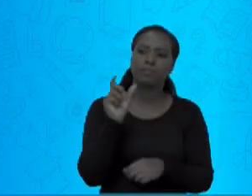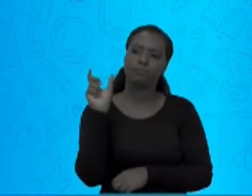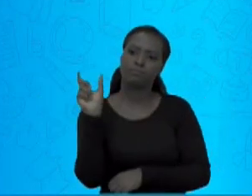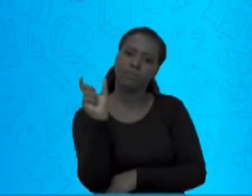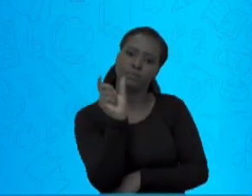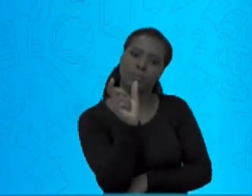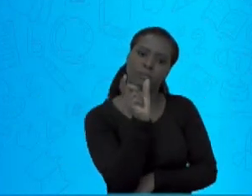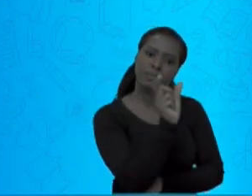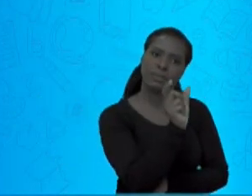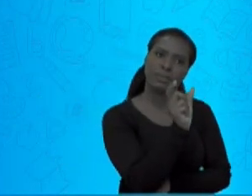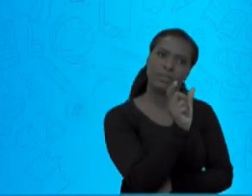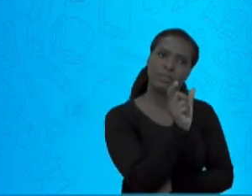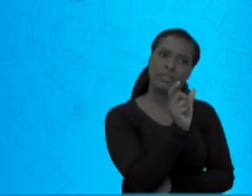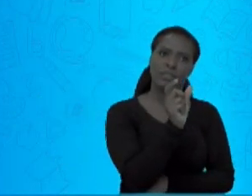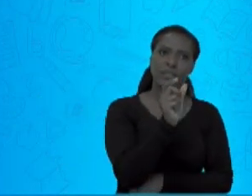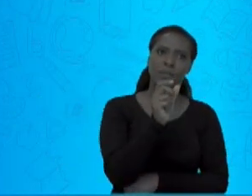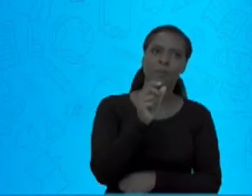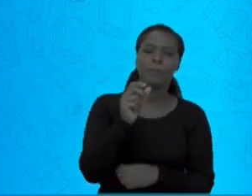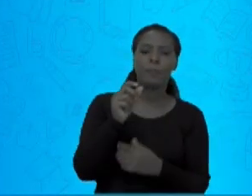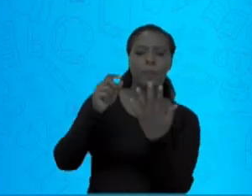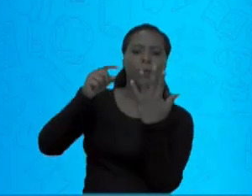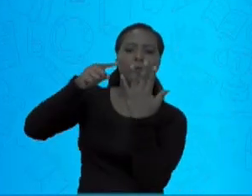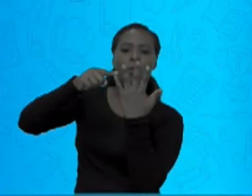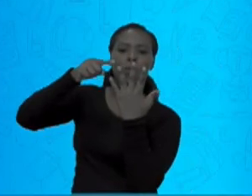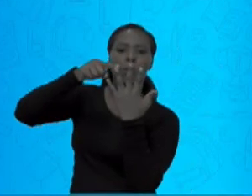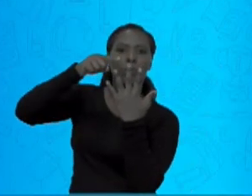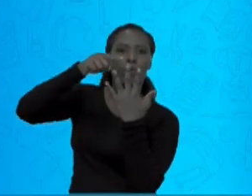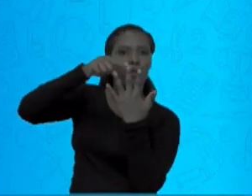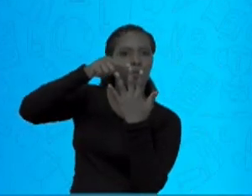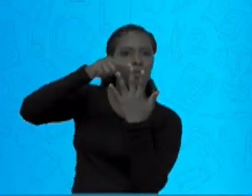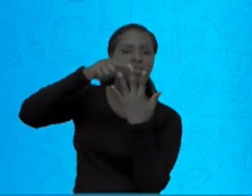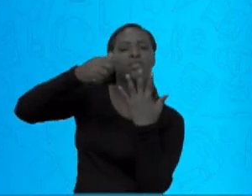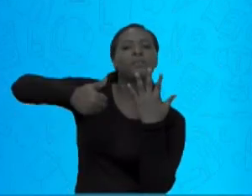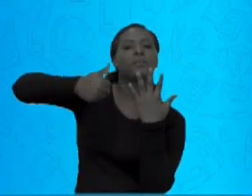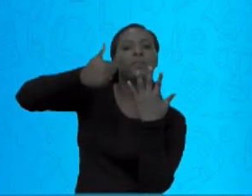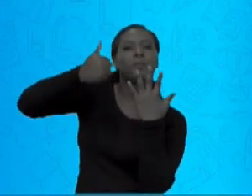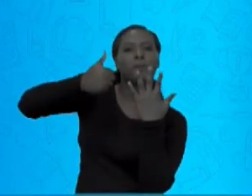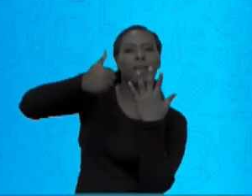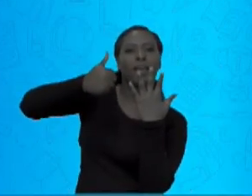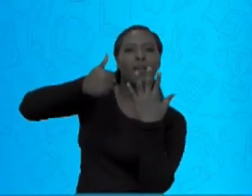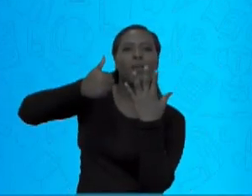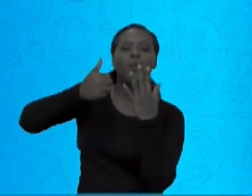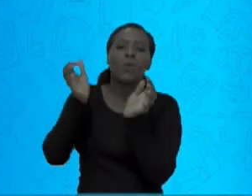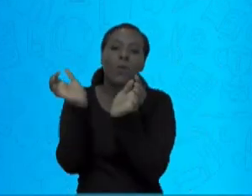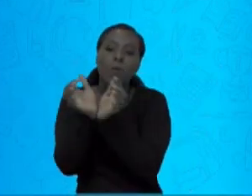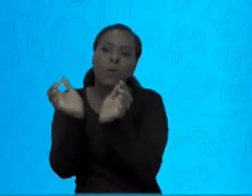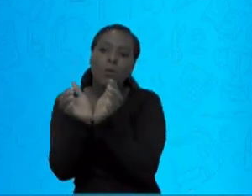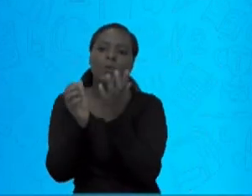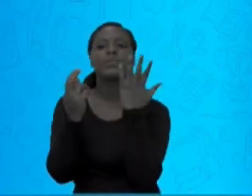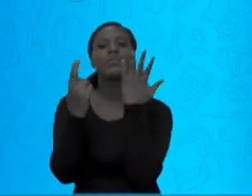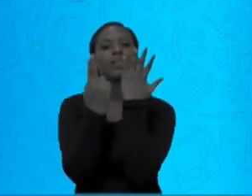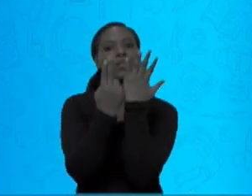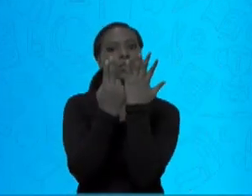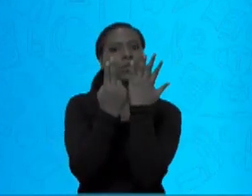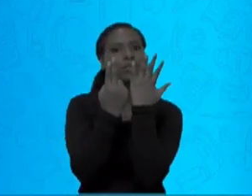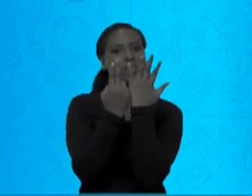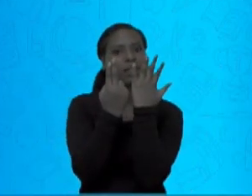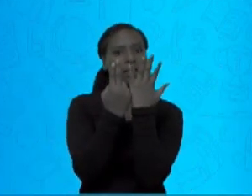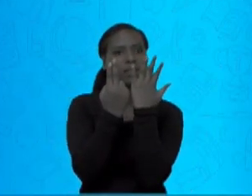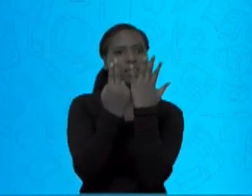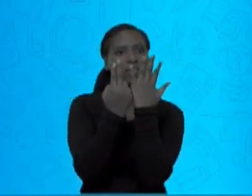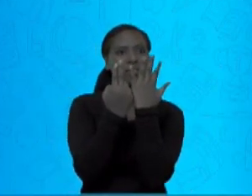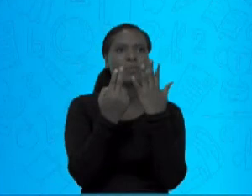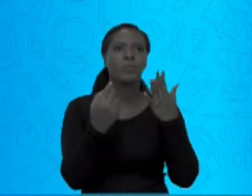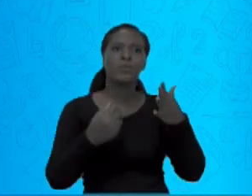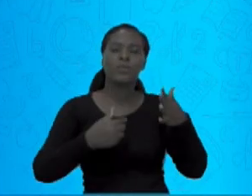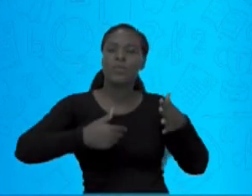primeiros pertencem à primeira classe e é chamado de classe das unidades. Esse segundo aqui, olha,